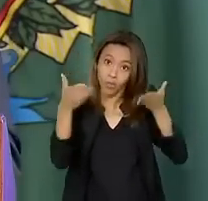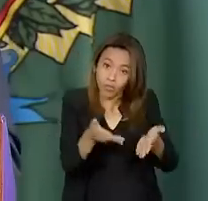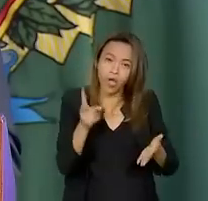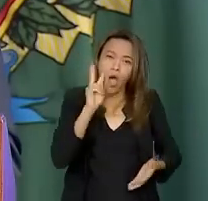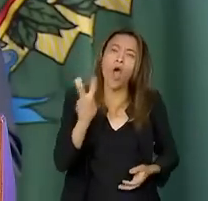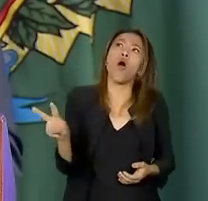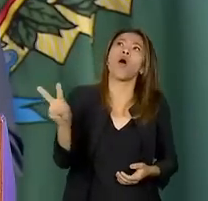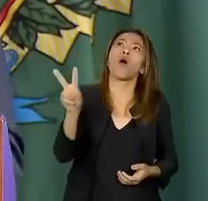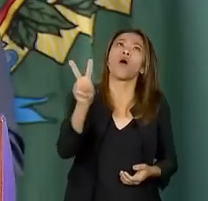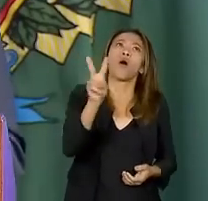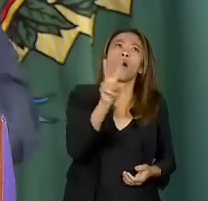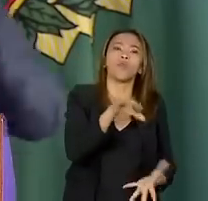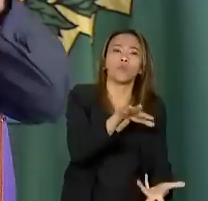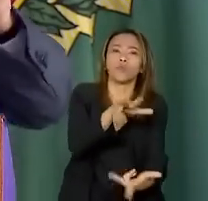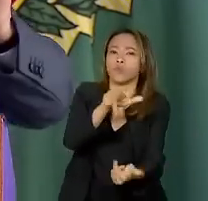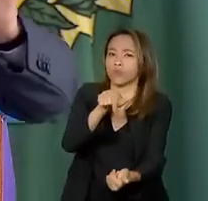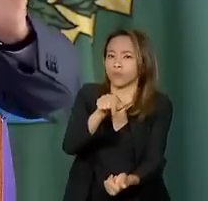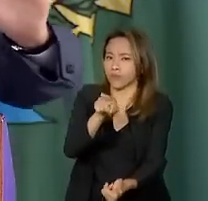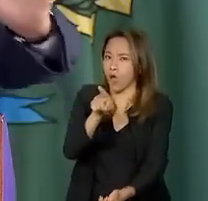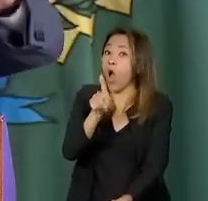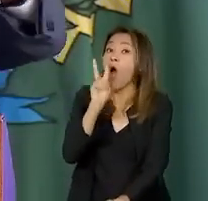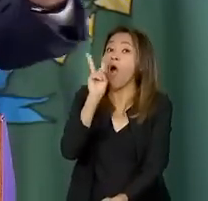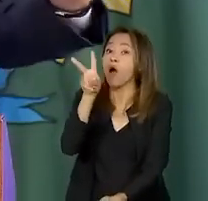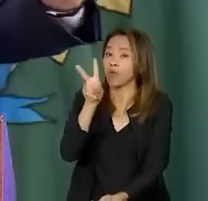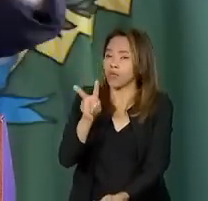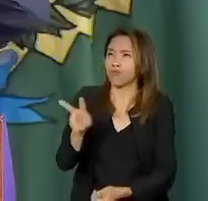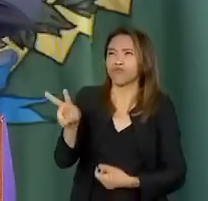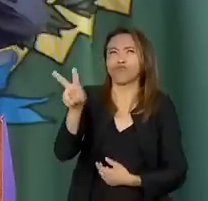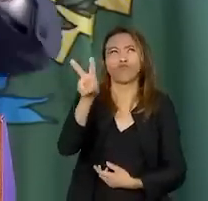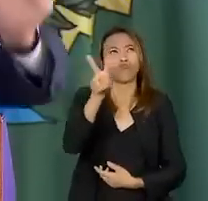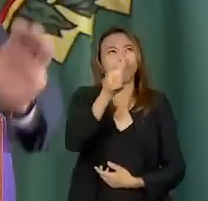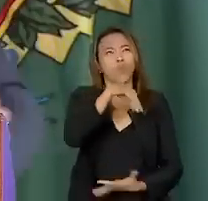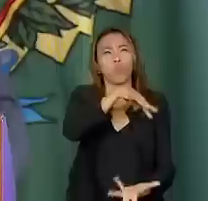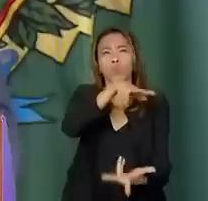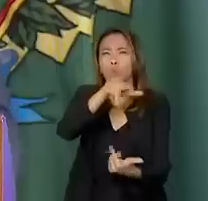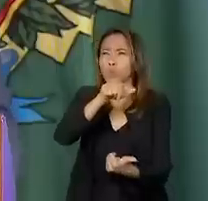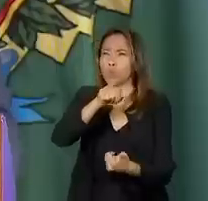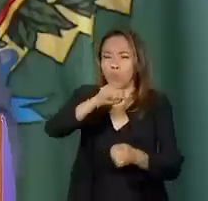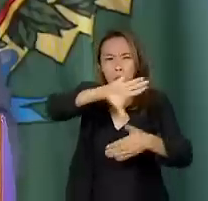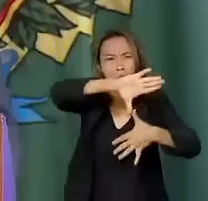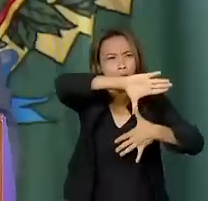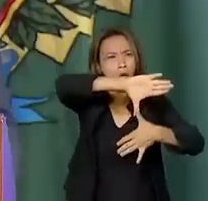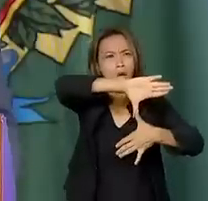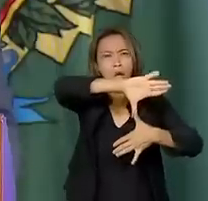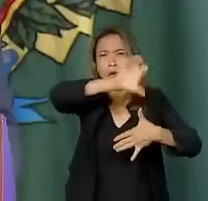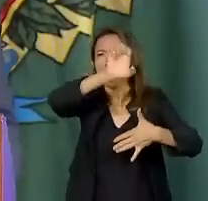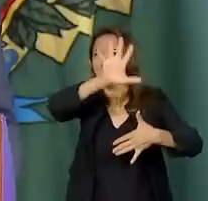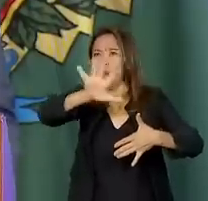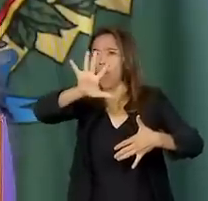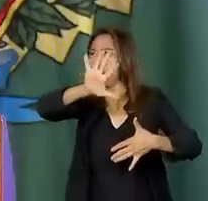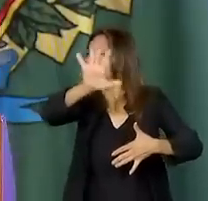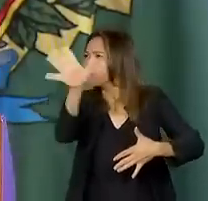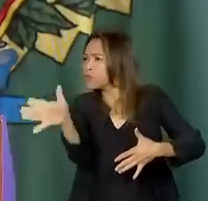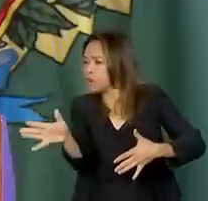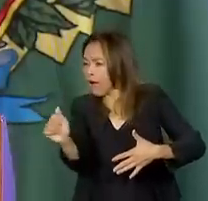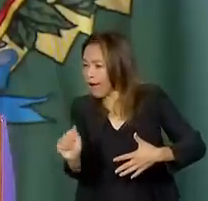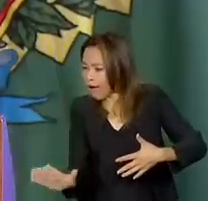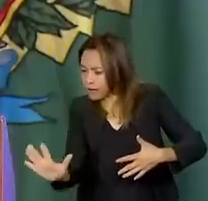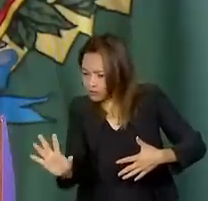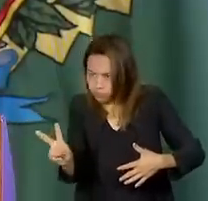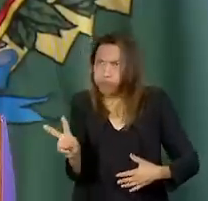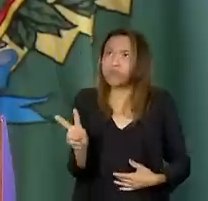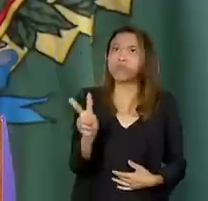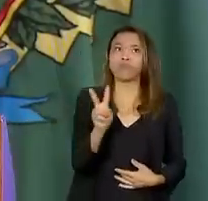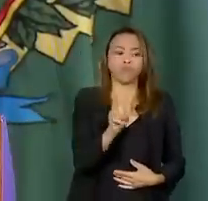mundo, olha o mapa do mundo, vê se vocês conseguem visualizar. E veja se eu não